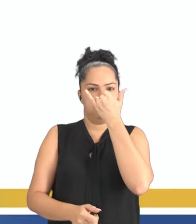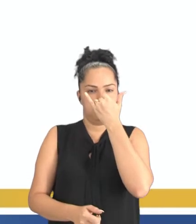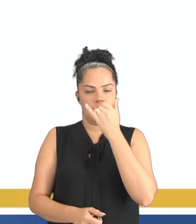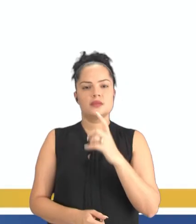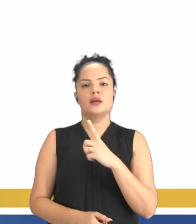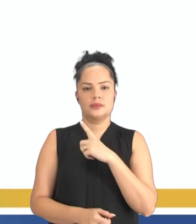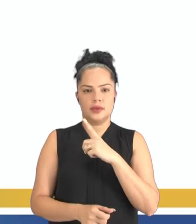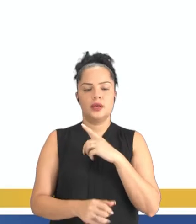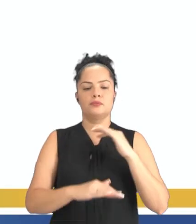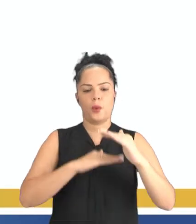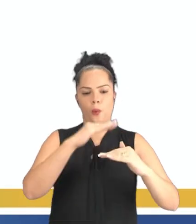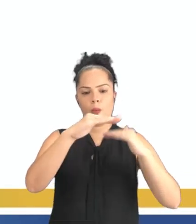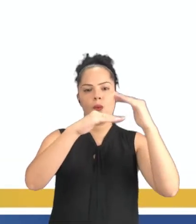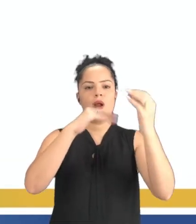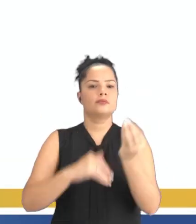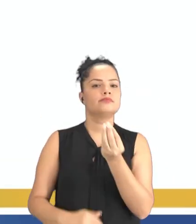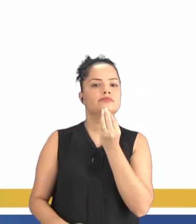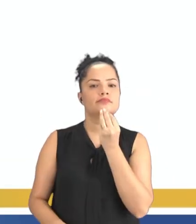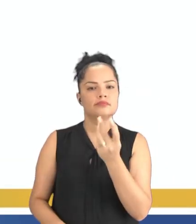probabilidade.